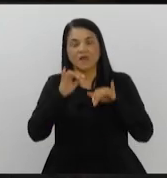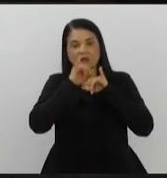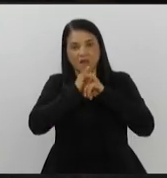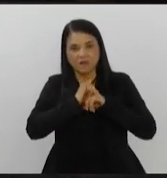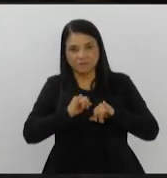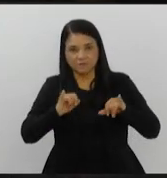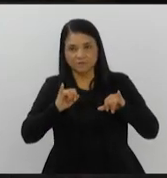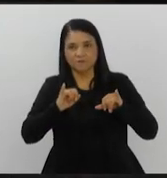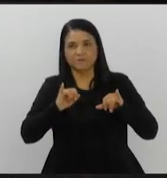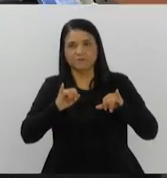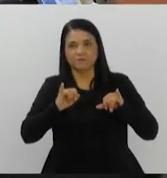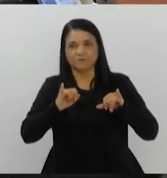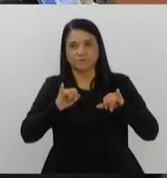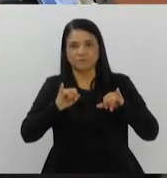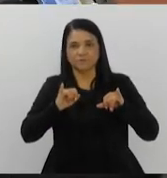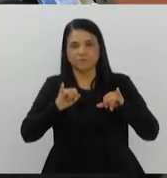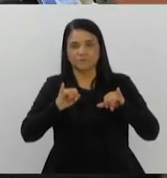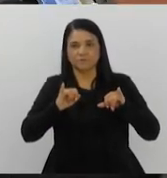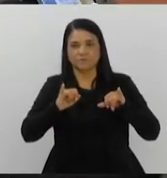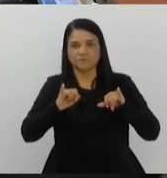Anuncio.